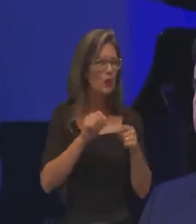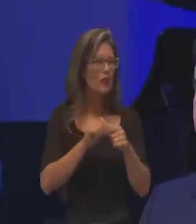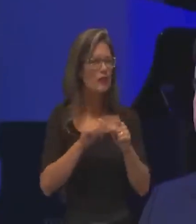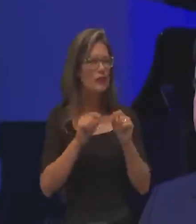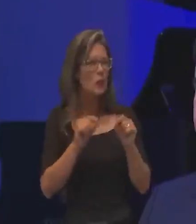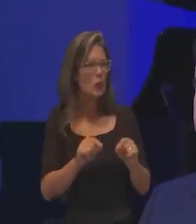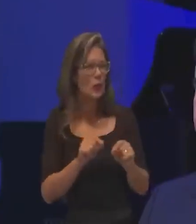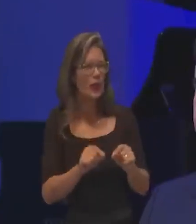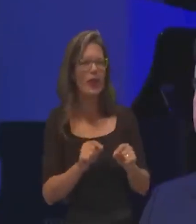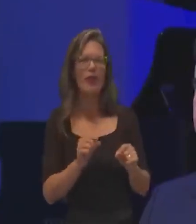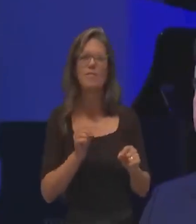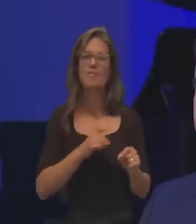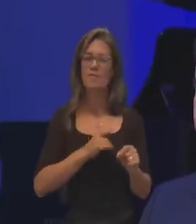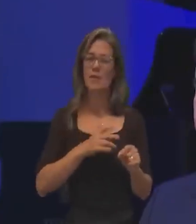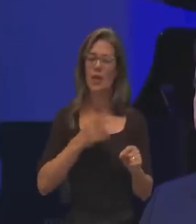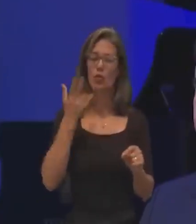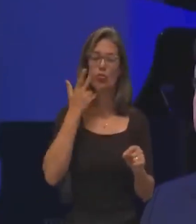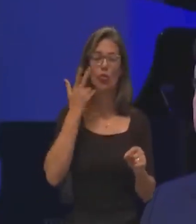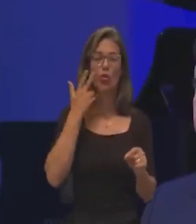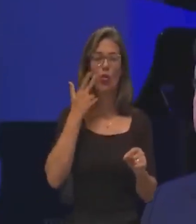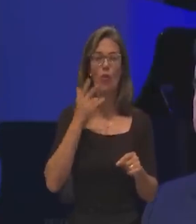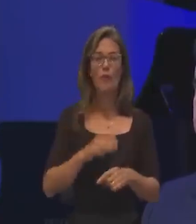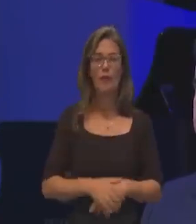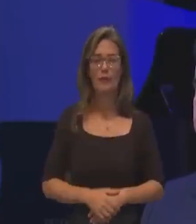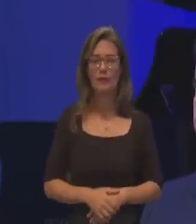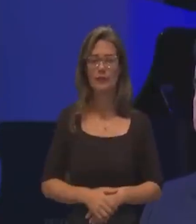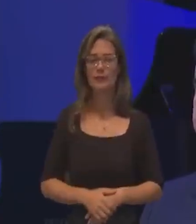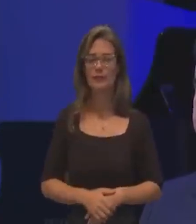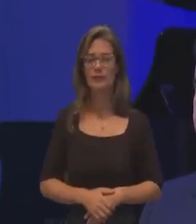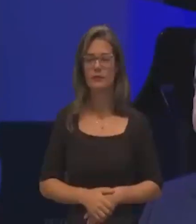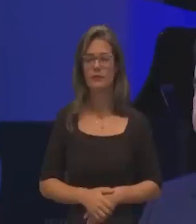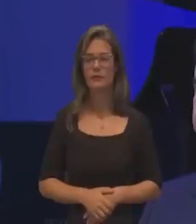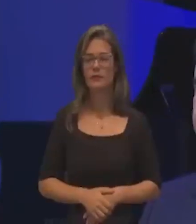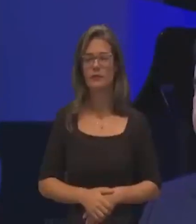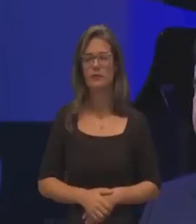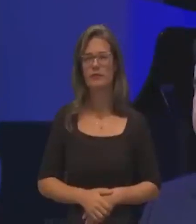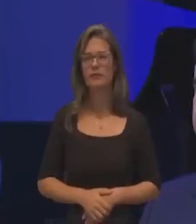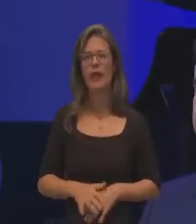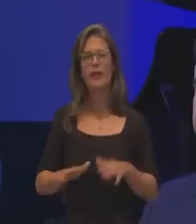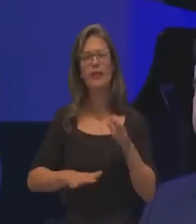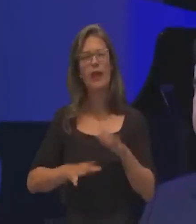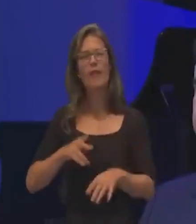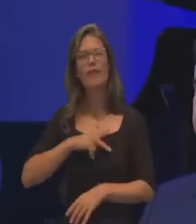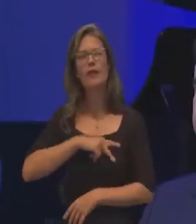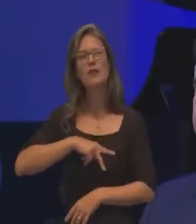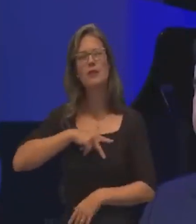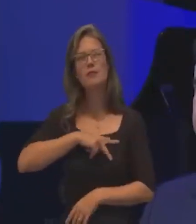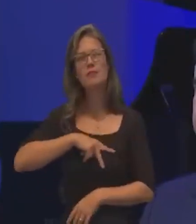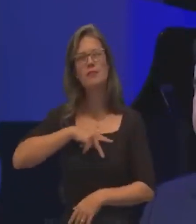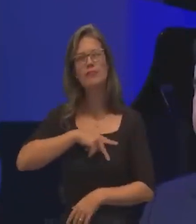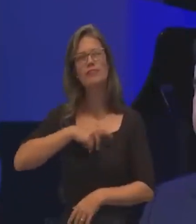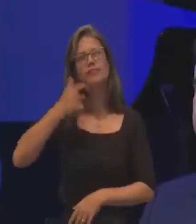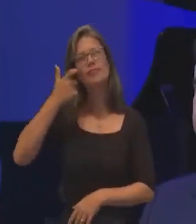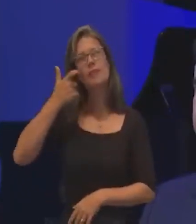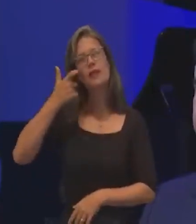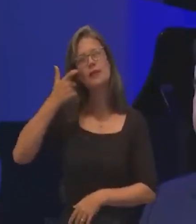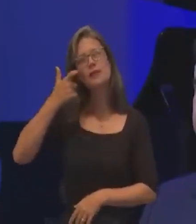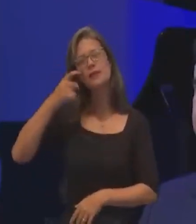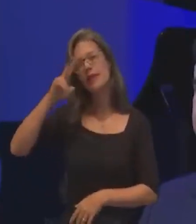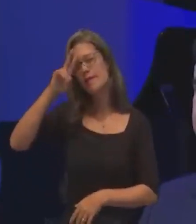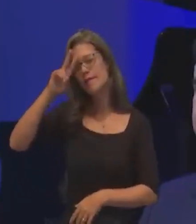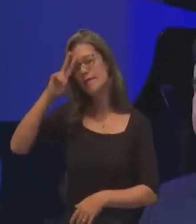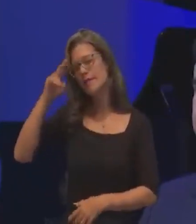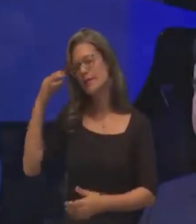Certamente o apóstolo Paulo, trazendo à sua memória, porque era um homem estudado, um homem intelectual,